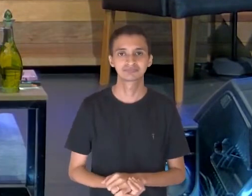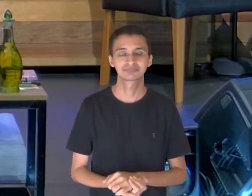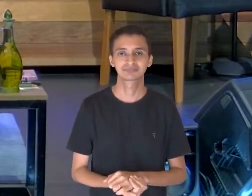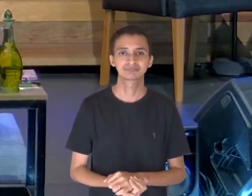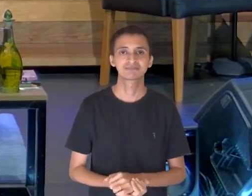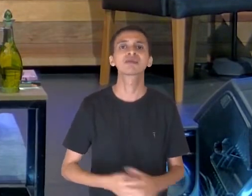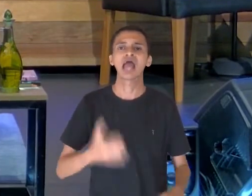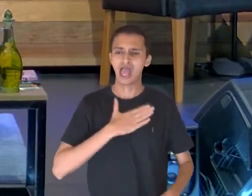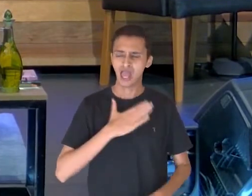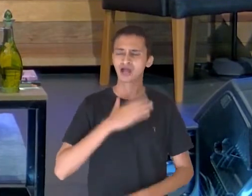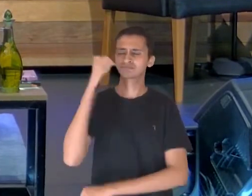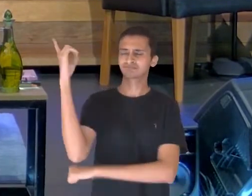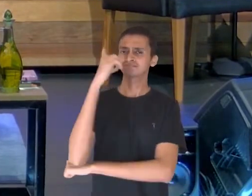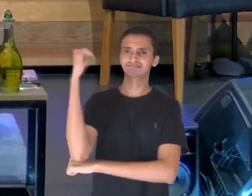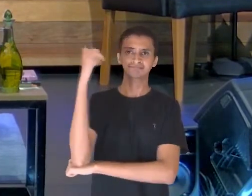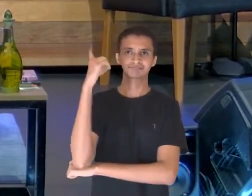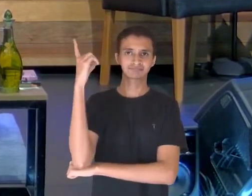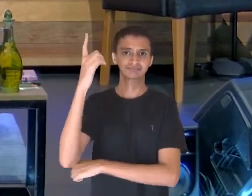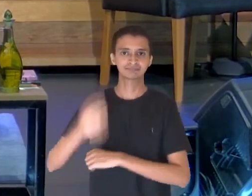Fala mesmo, gigante sou eu.